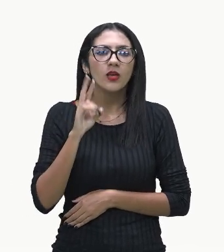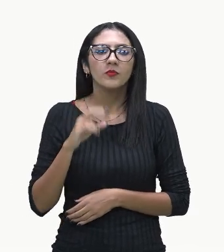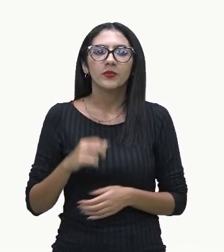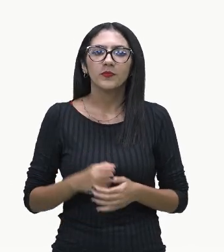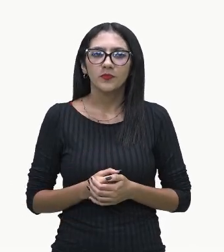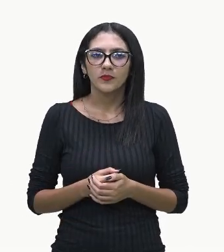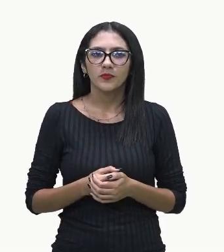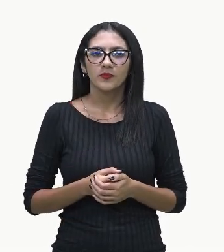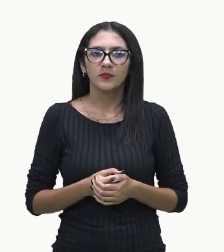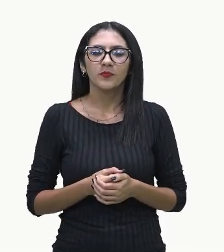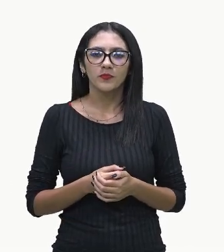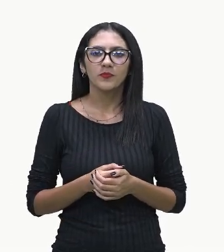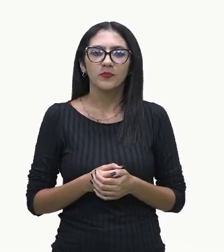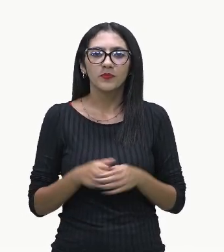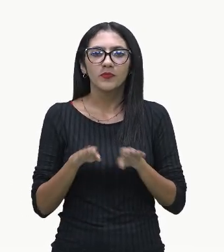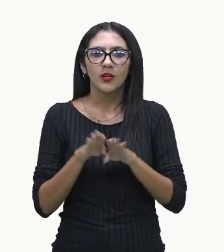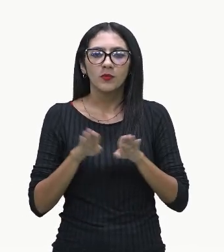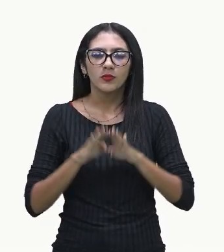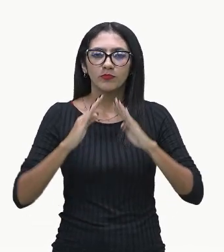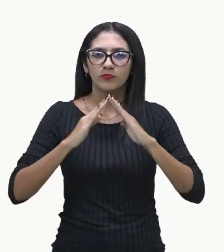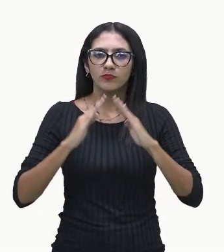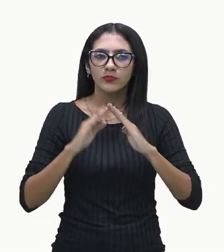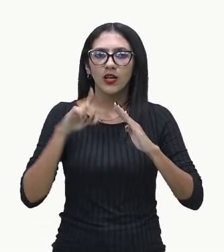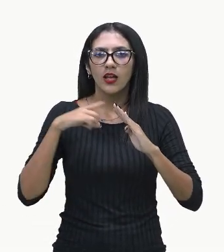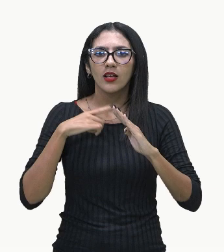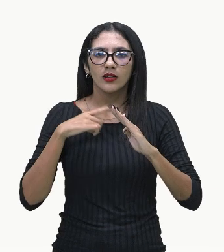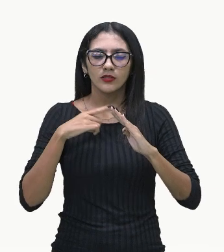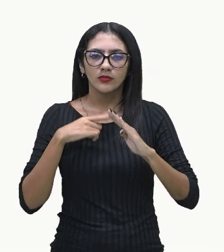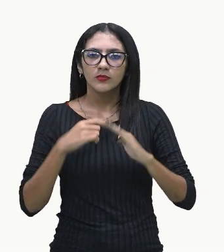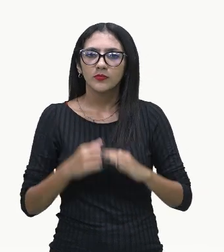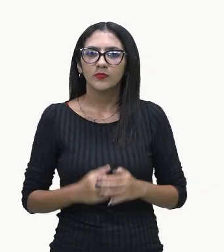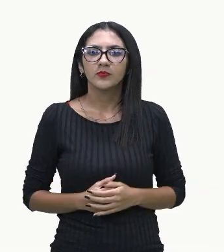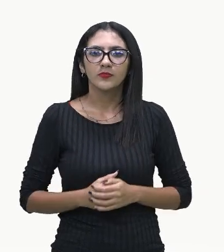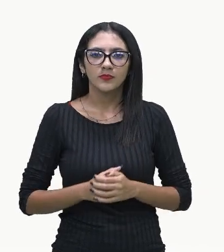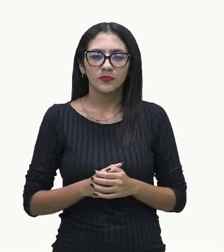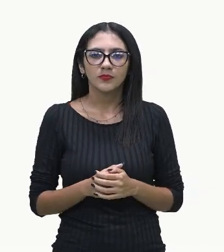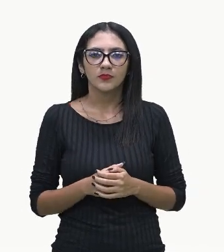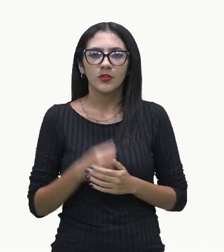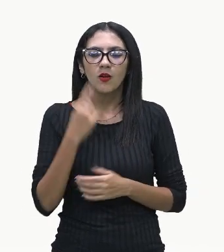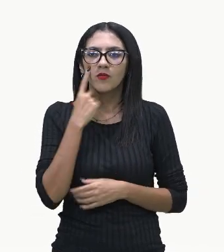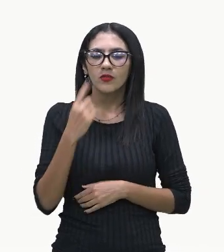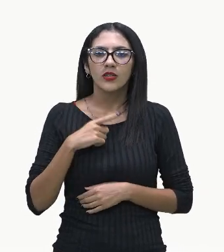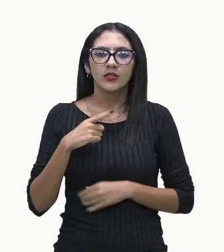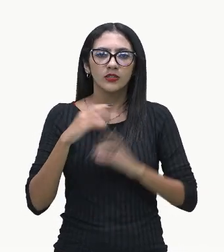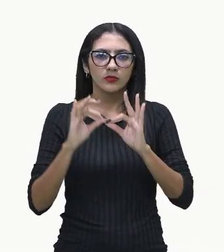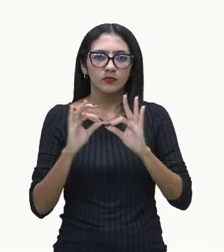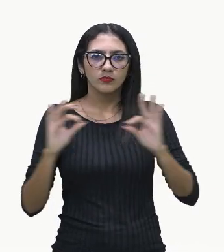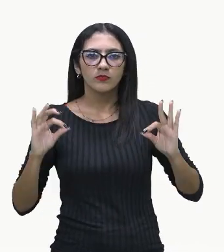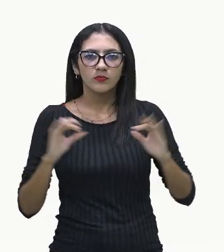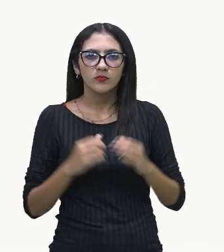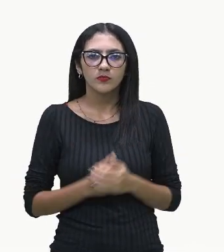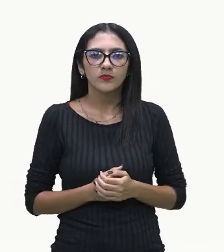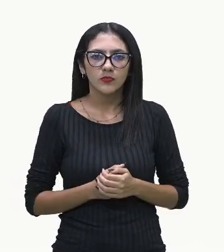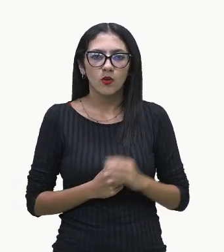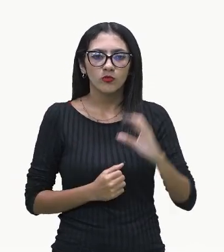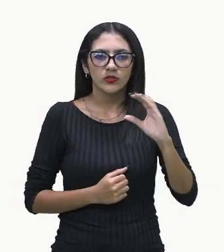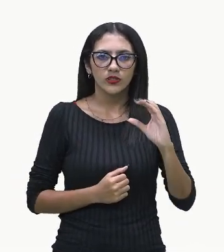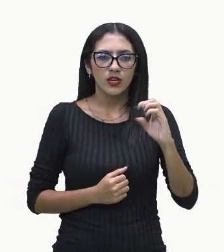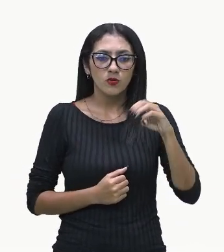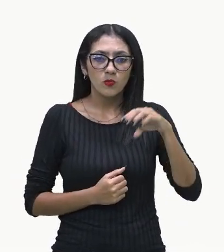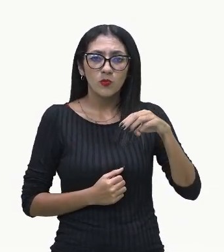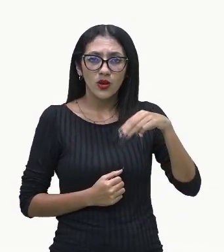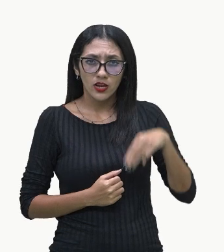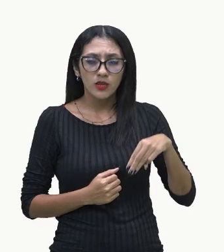sua projeção. Então, o C só pode se relacionar com o M e o B só pode se relacionar com o